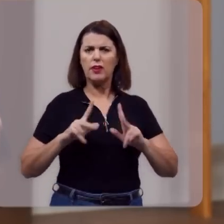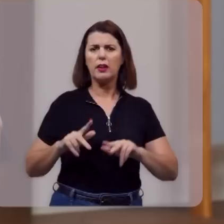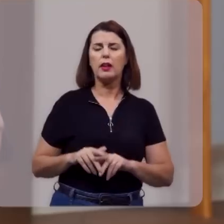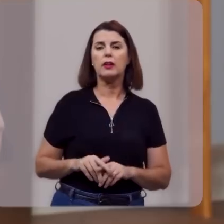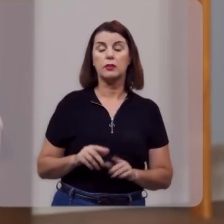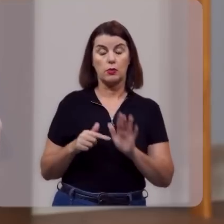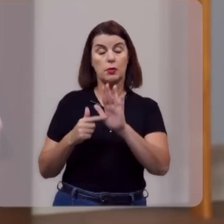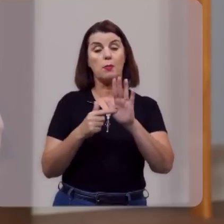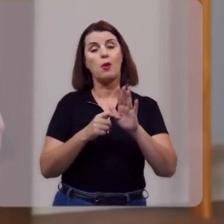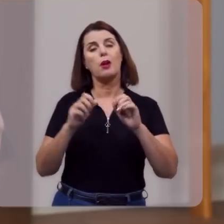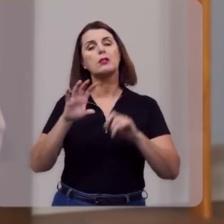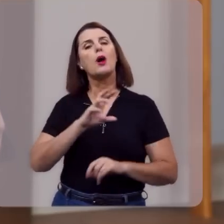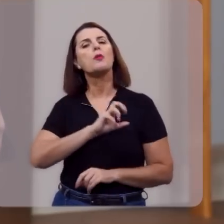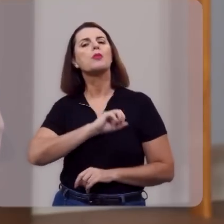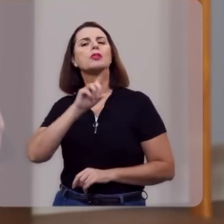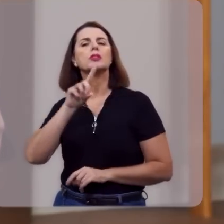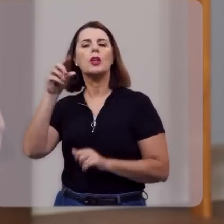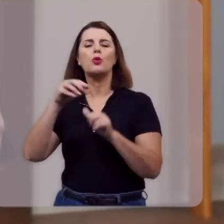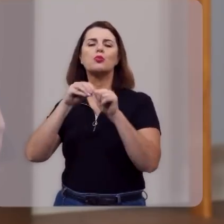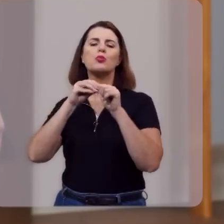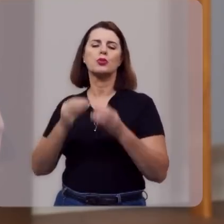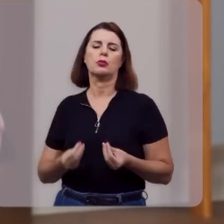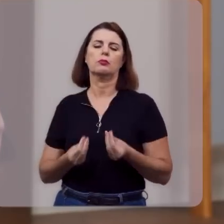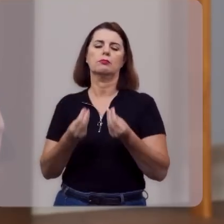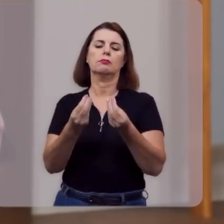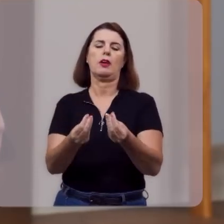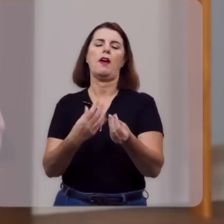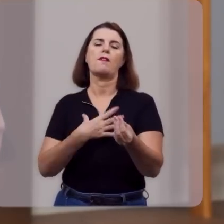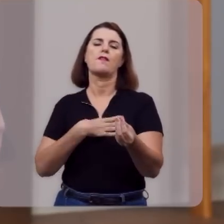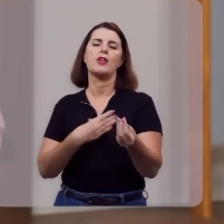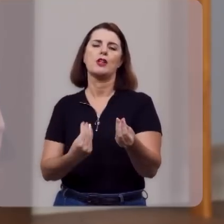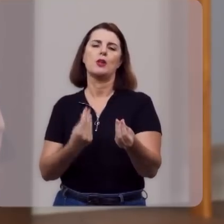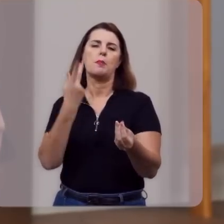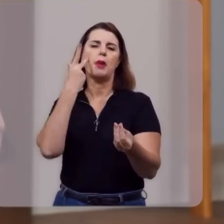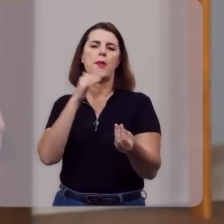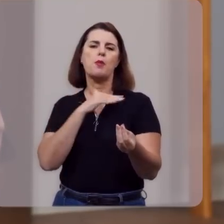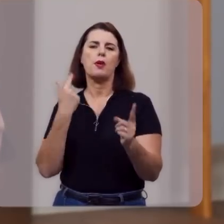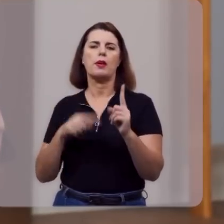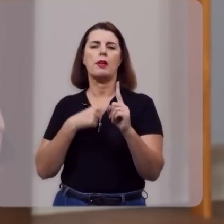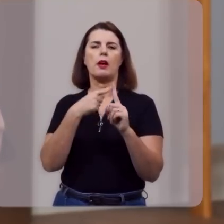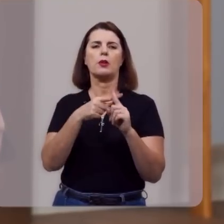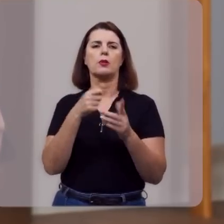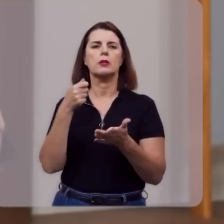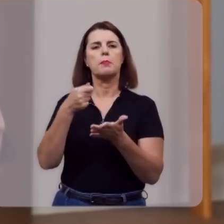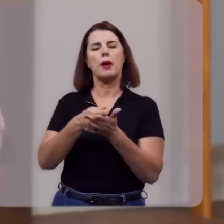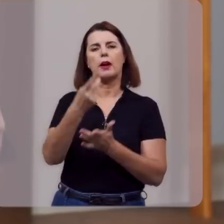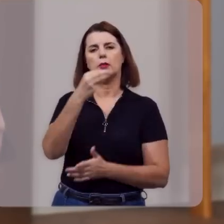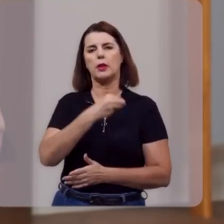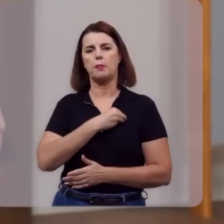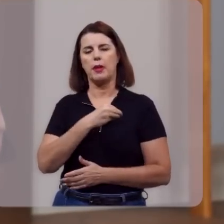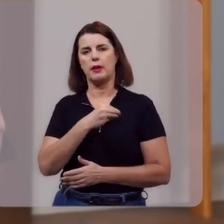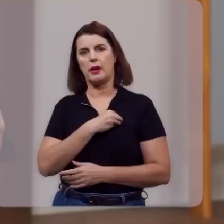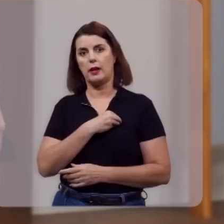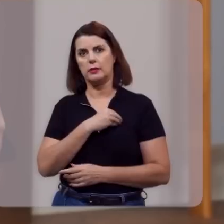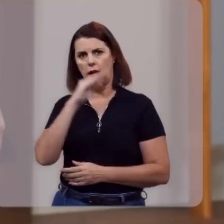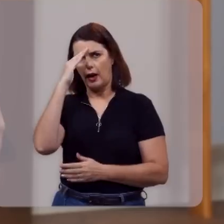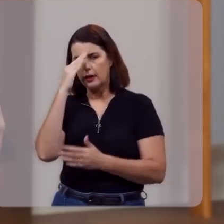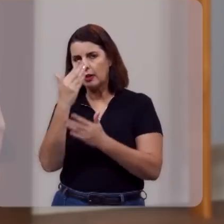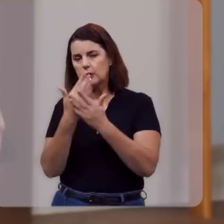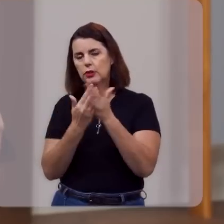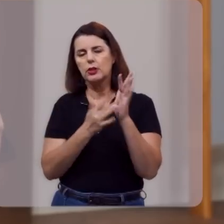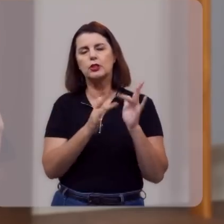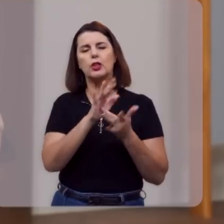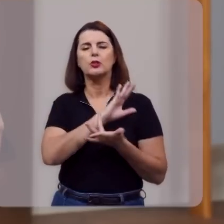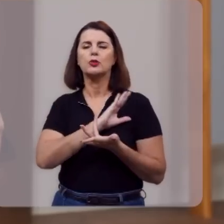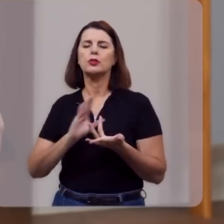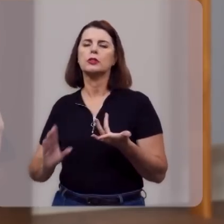hora você fale do grande amor de Deus, que deu o único filho dele para morrer na cruz do Calvário e pagar os teus pecados, e diga que todo aquele